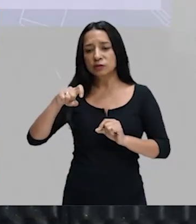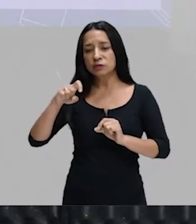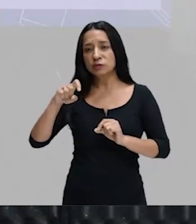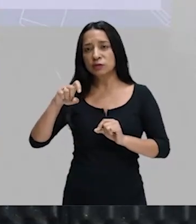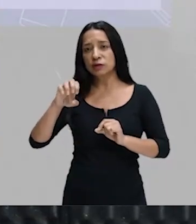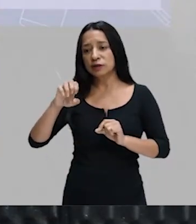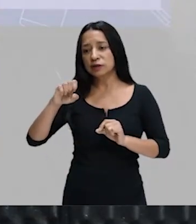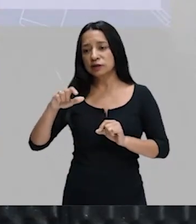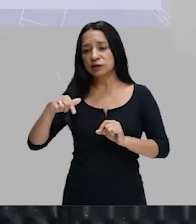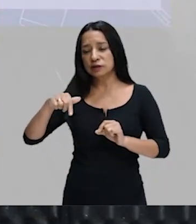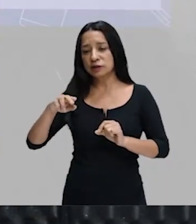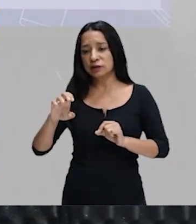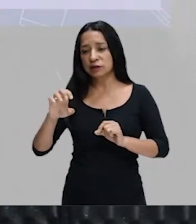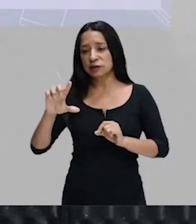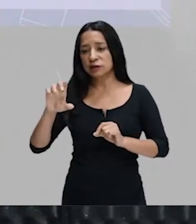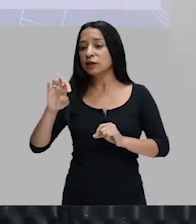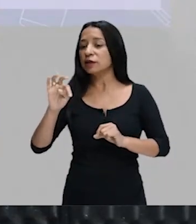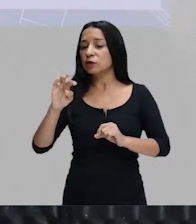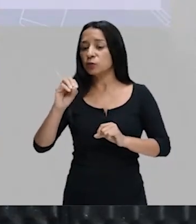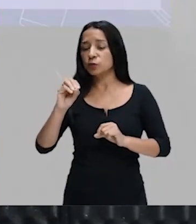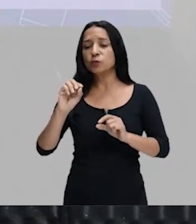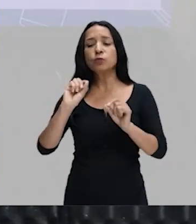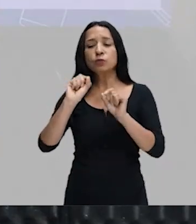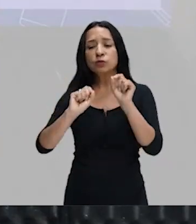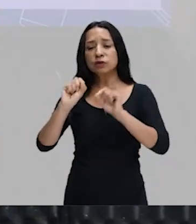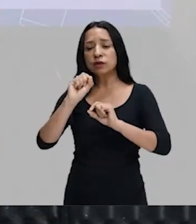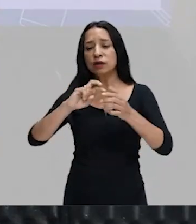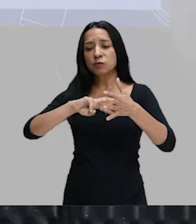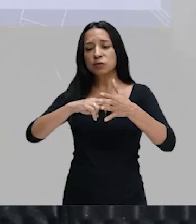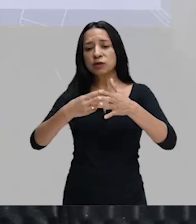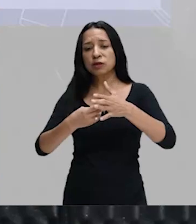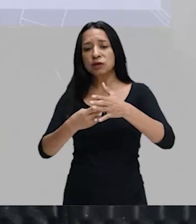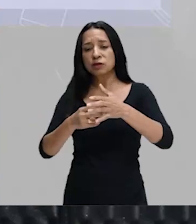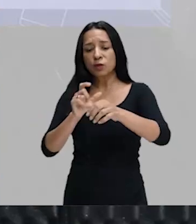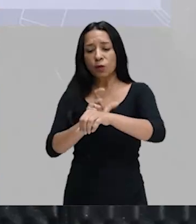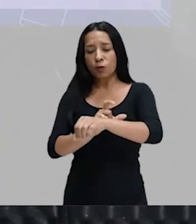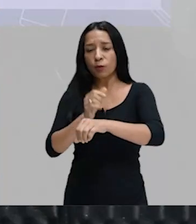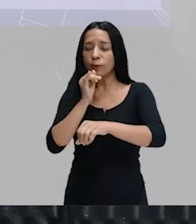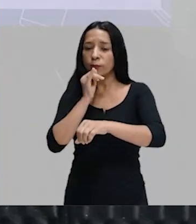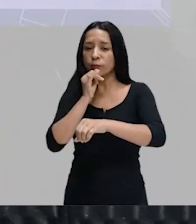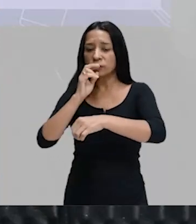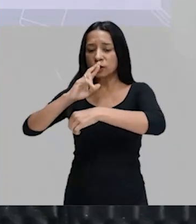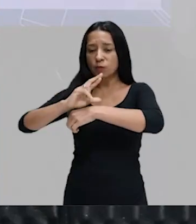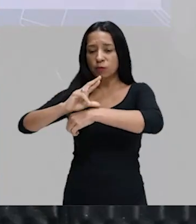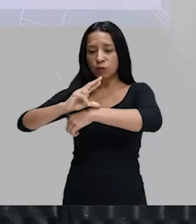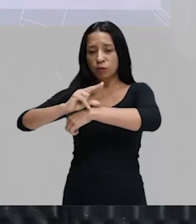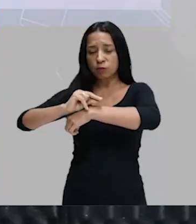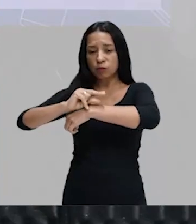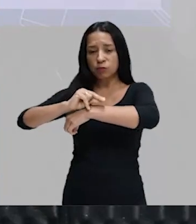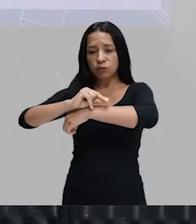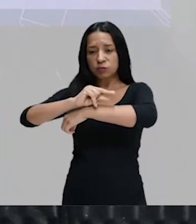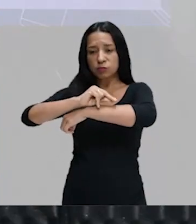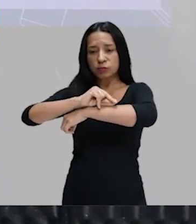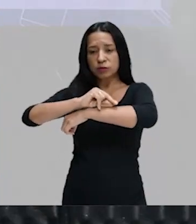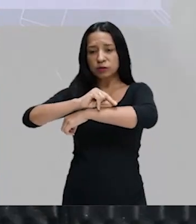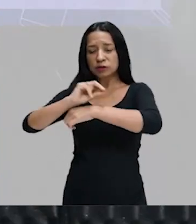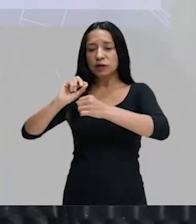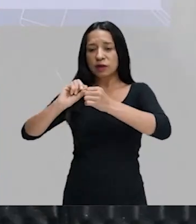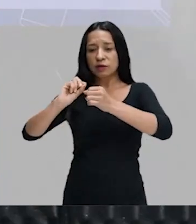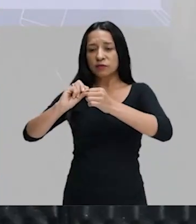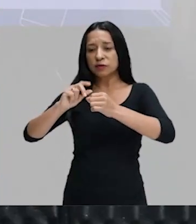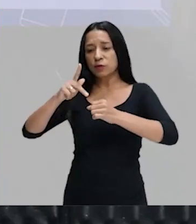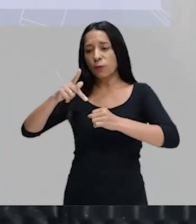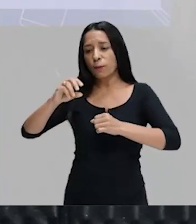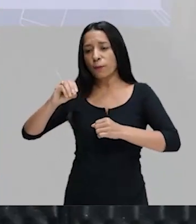externo. Então, essa carapaça que nós vamos encontrar em artrópodes, ela é feita de um